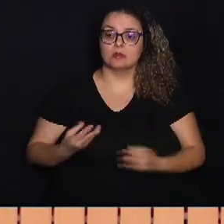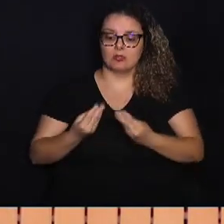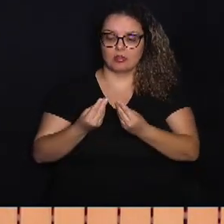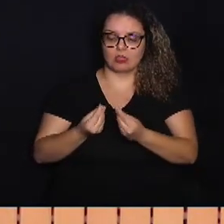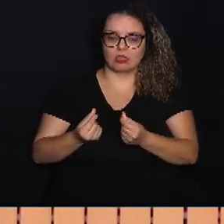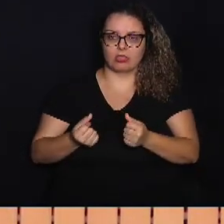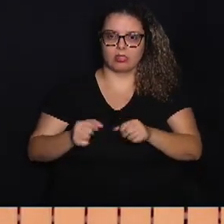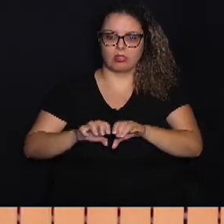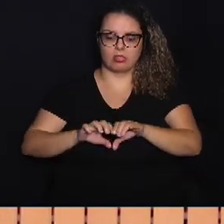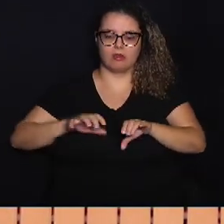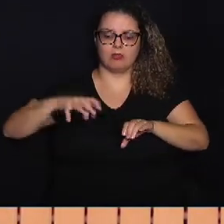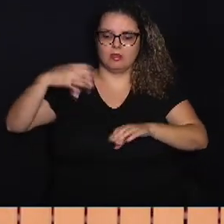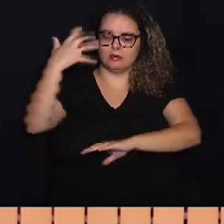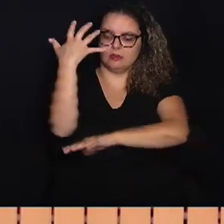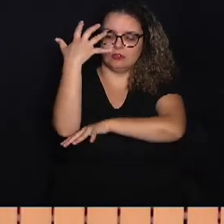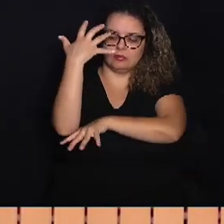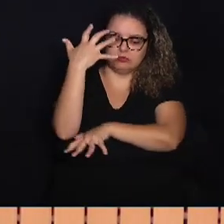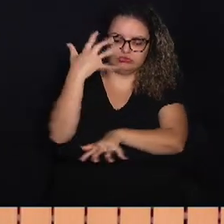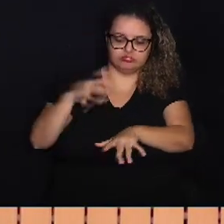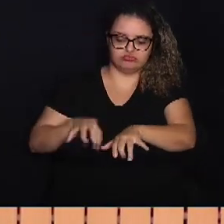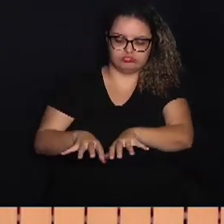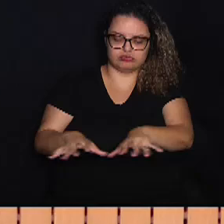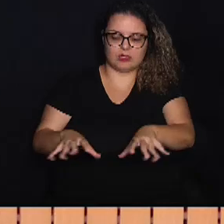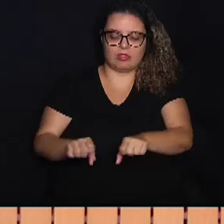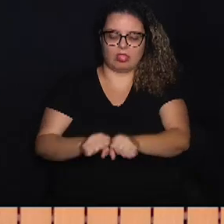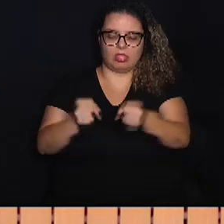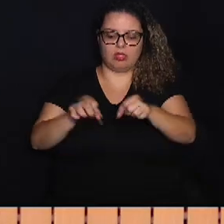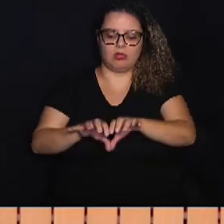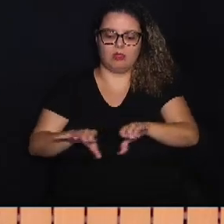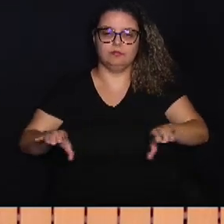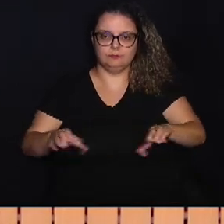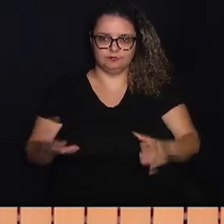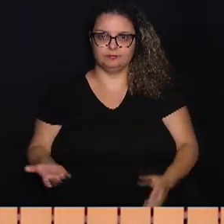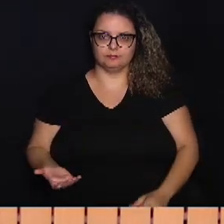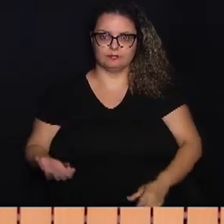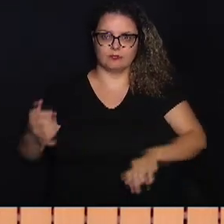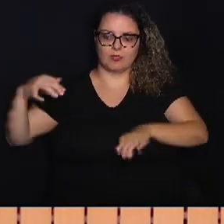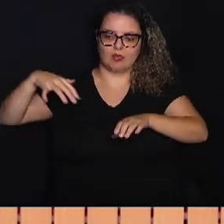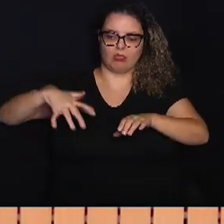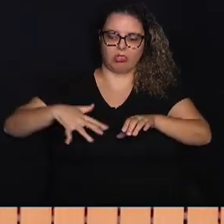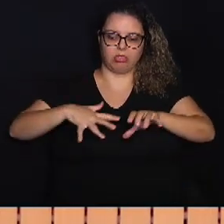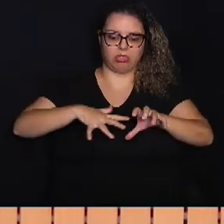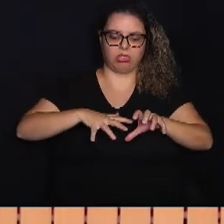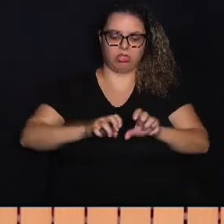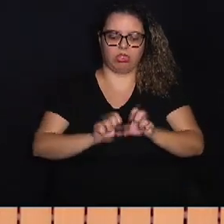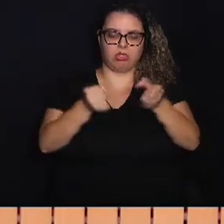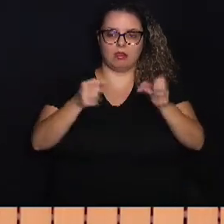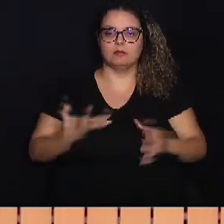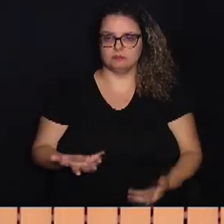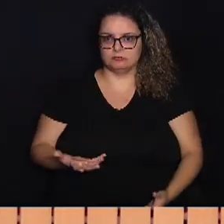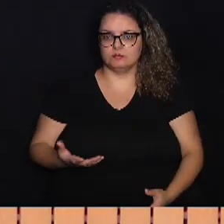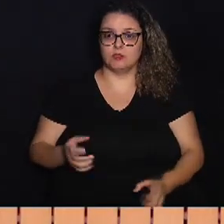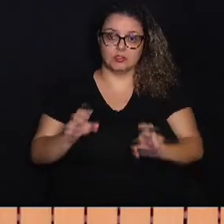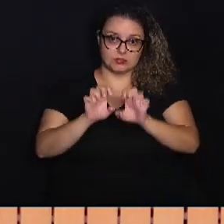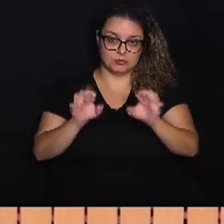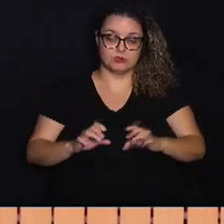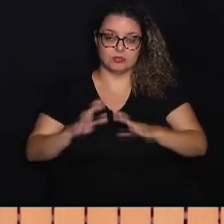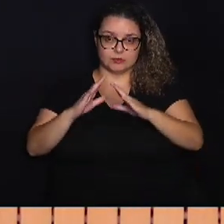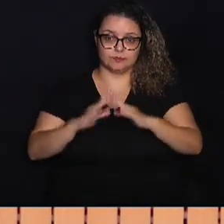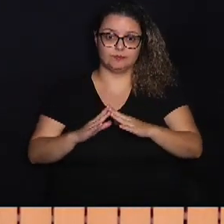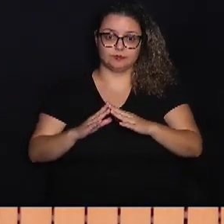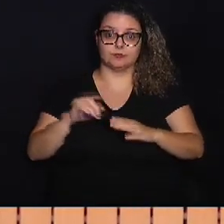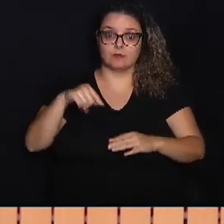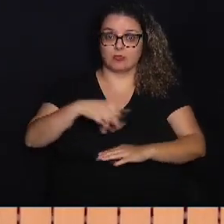encanamentos ou outras ou outras situações as próprias estruturas do do da residência que essa